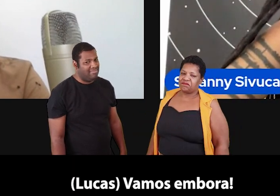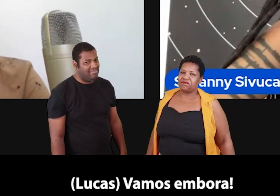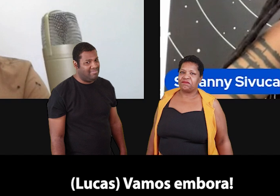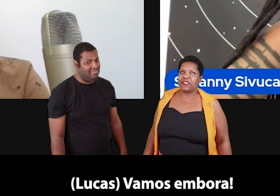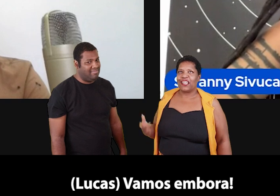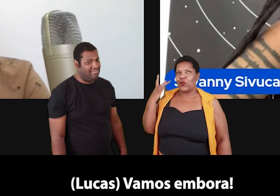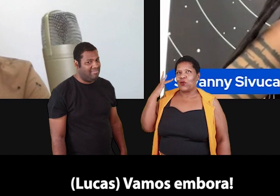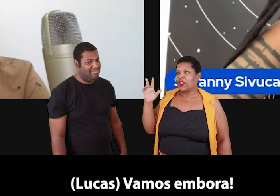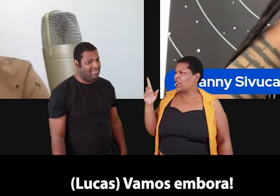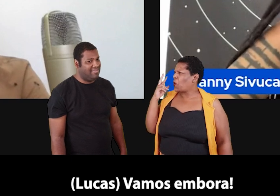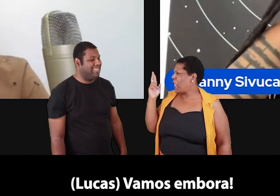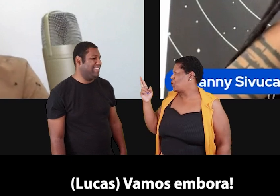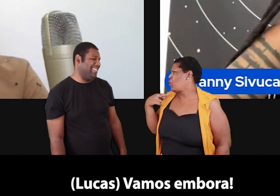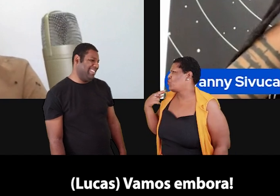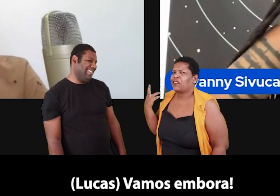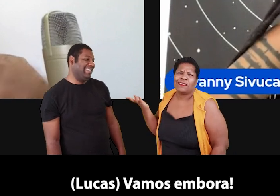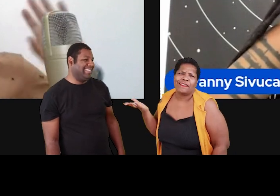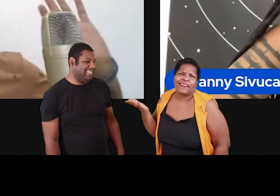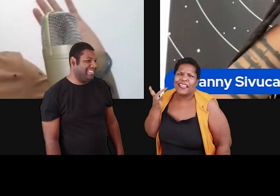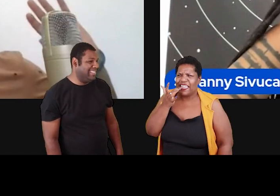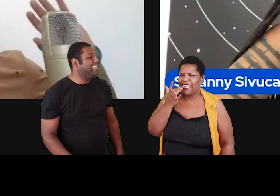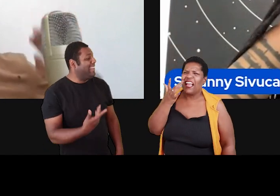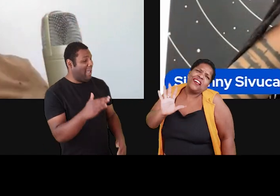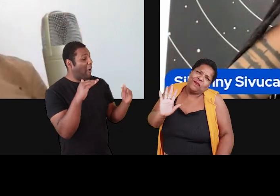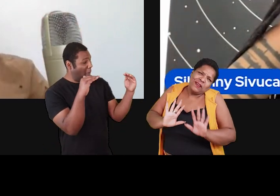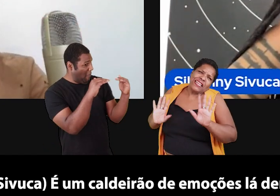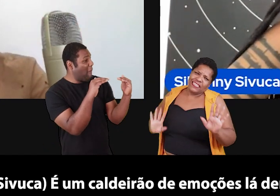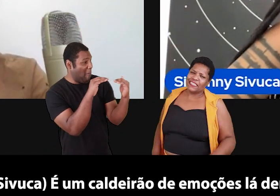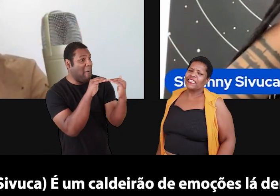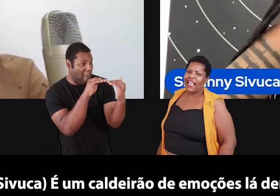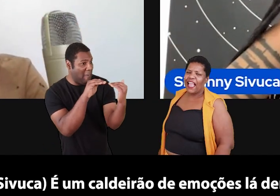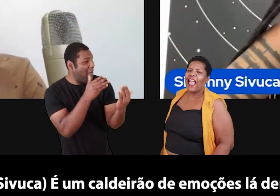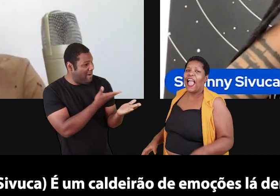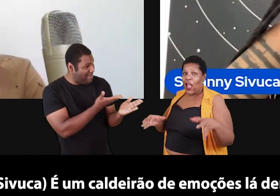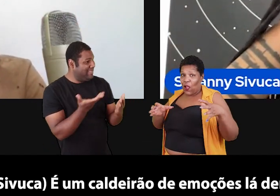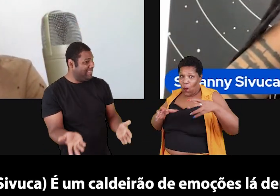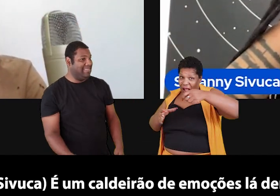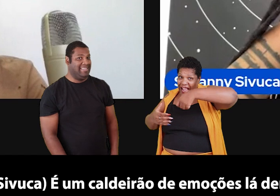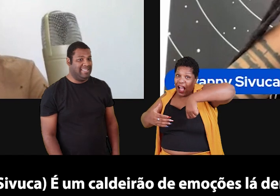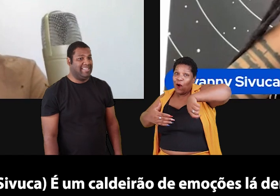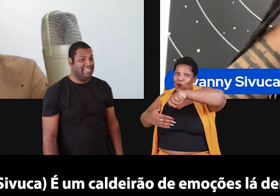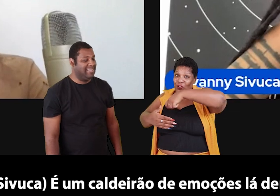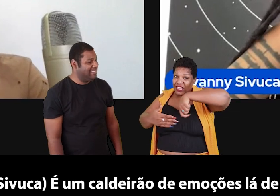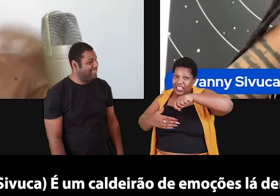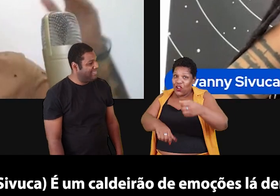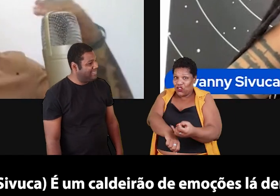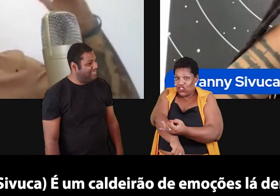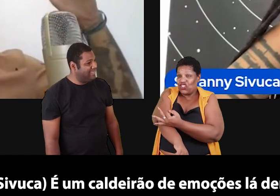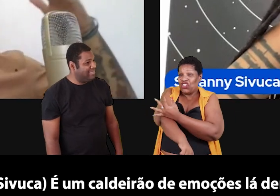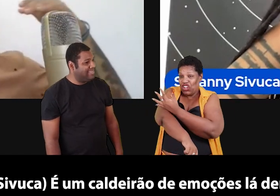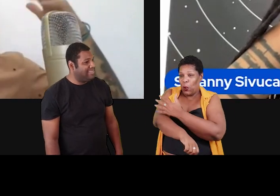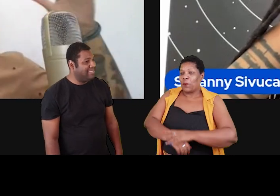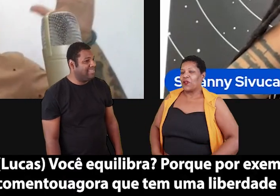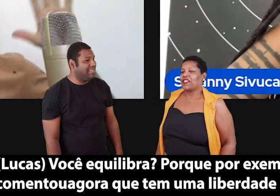nem sei se eu respondi sua pergunta, mas assim, Não, mas vambora. é, é um caldeirão de emoções lá dentro,